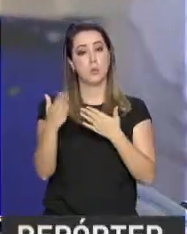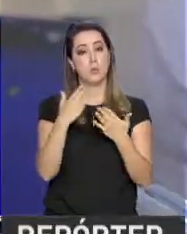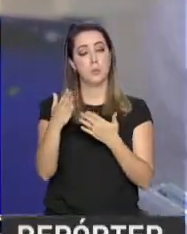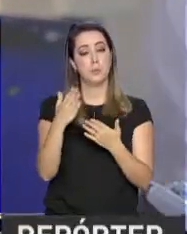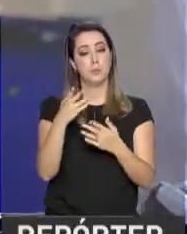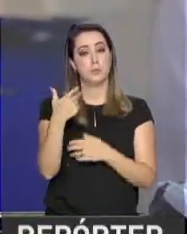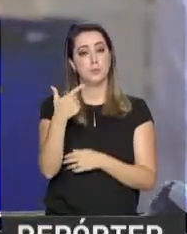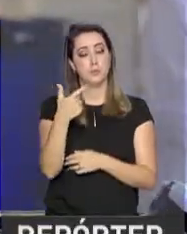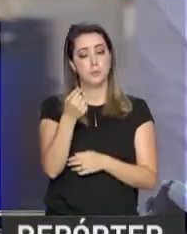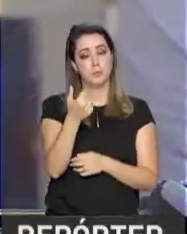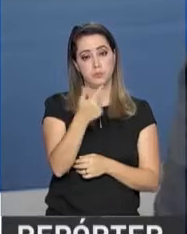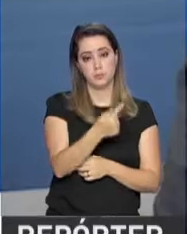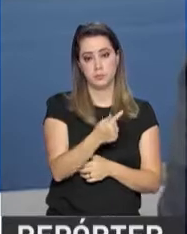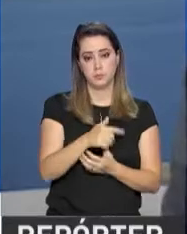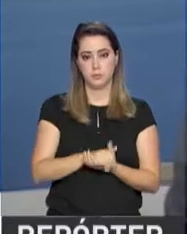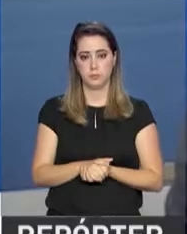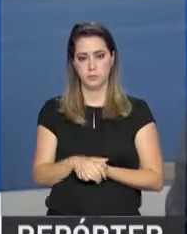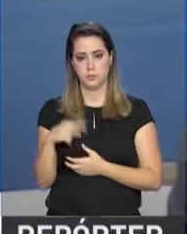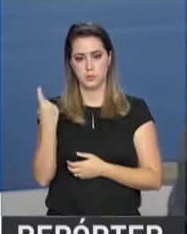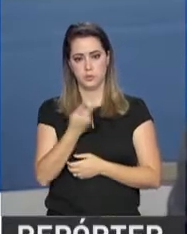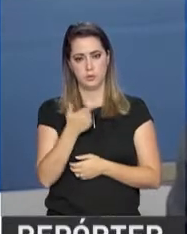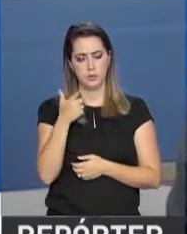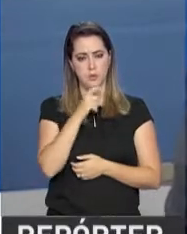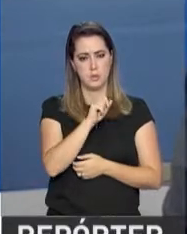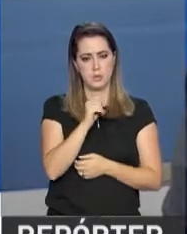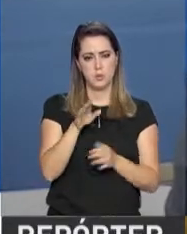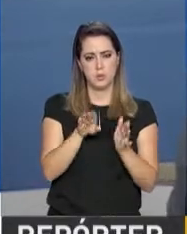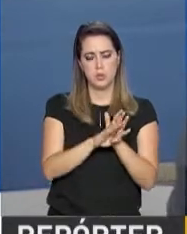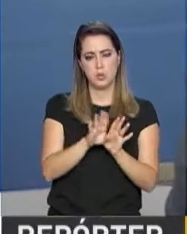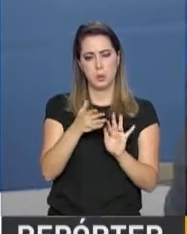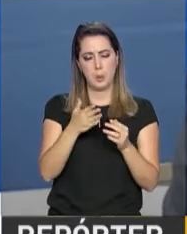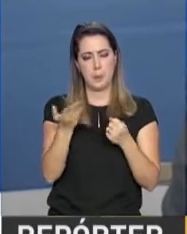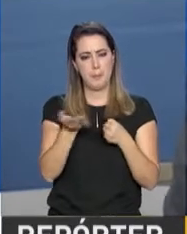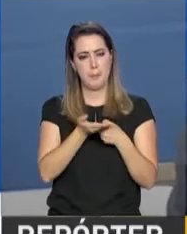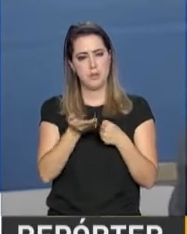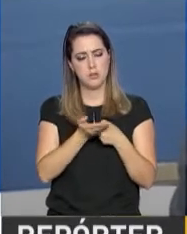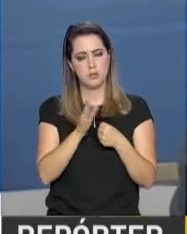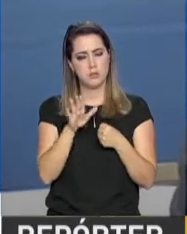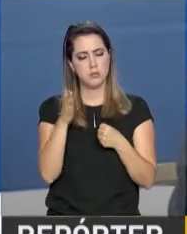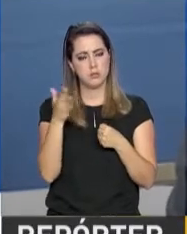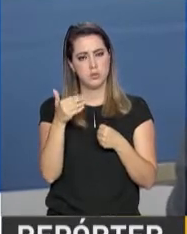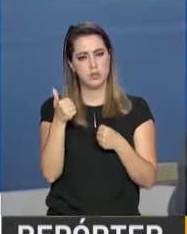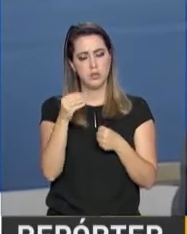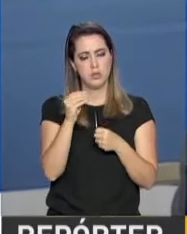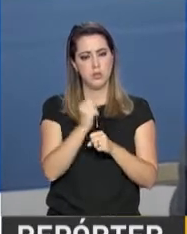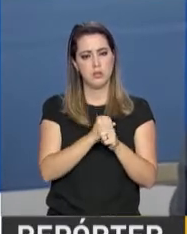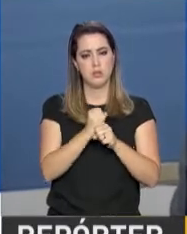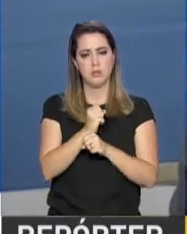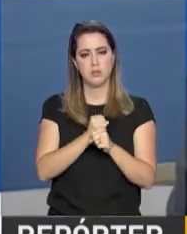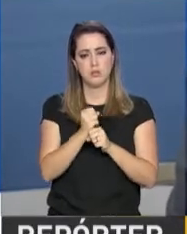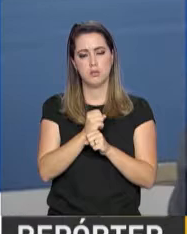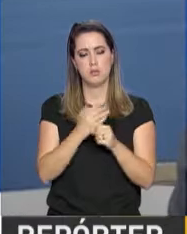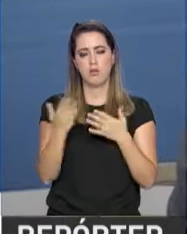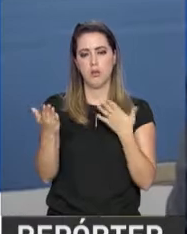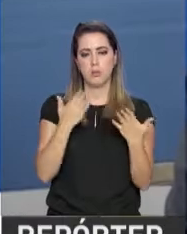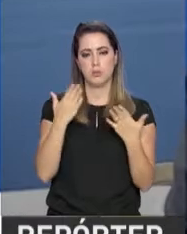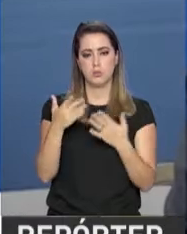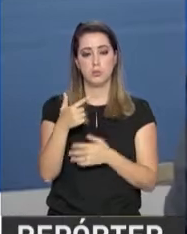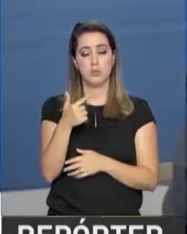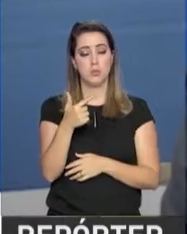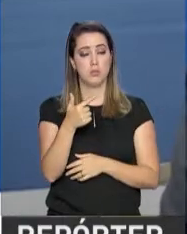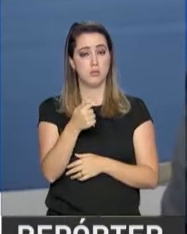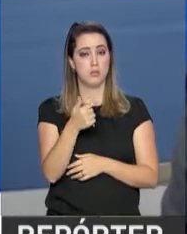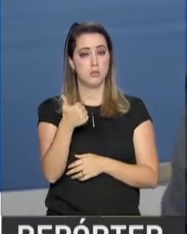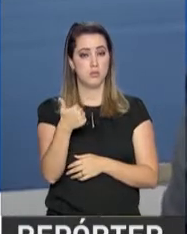de 2017. Já estamos chegando muito próximo à média dos últimos 10 anos de produção, que está em